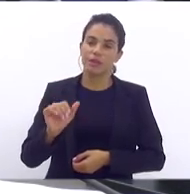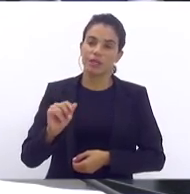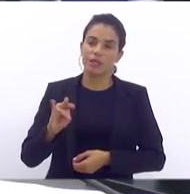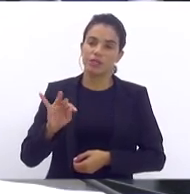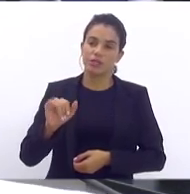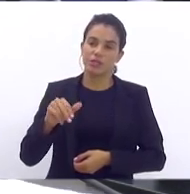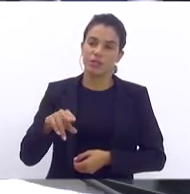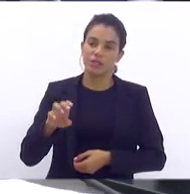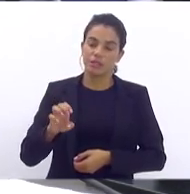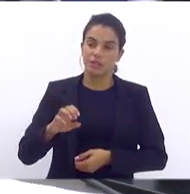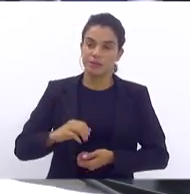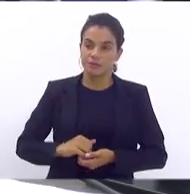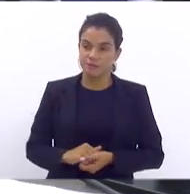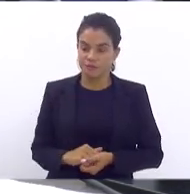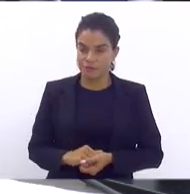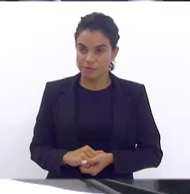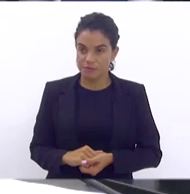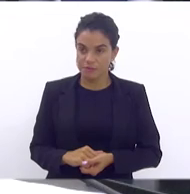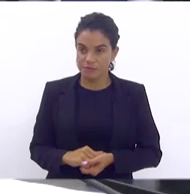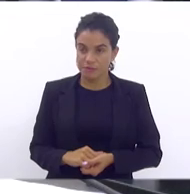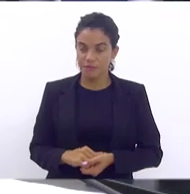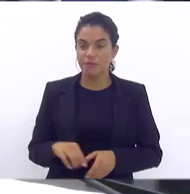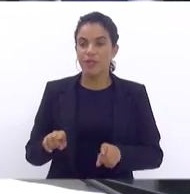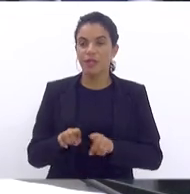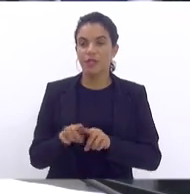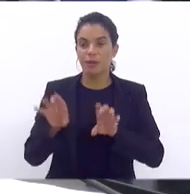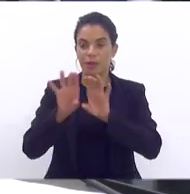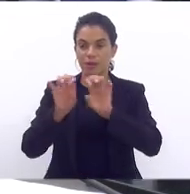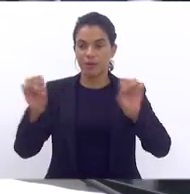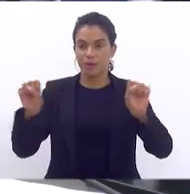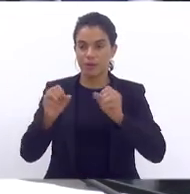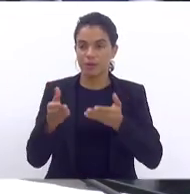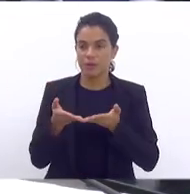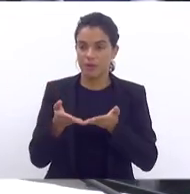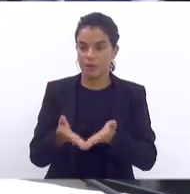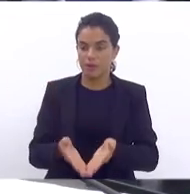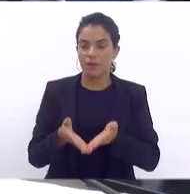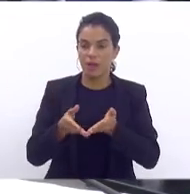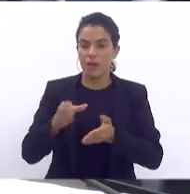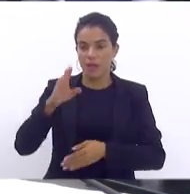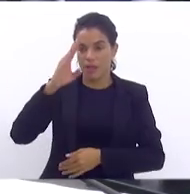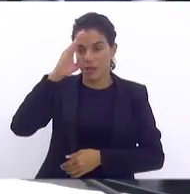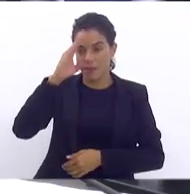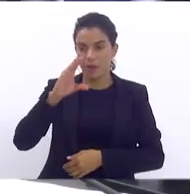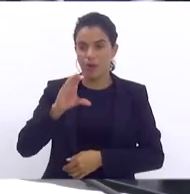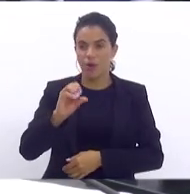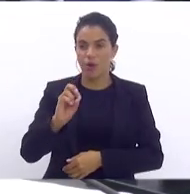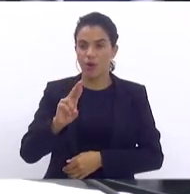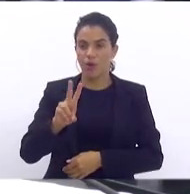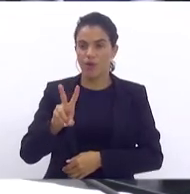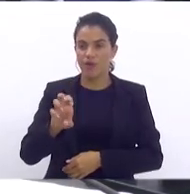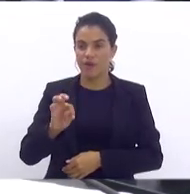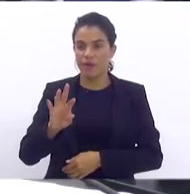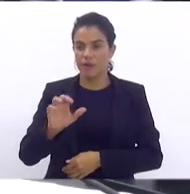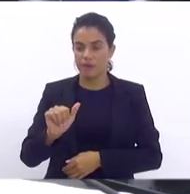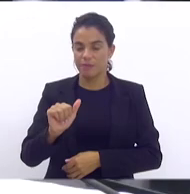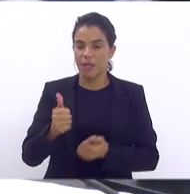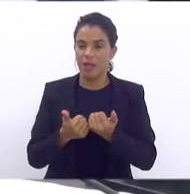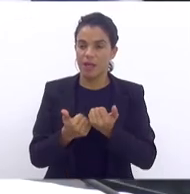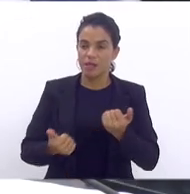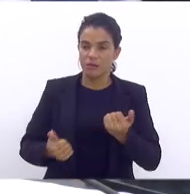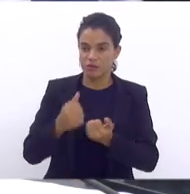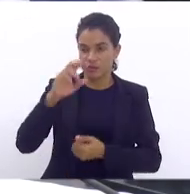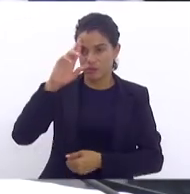assessoria jurídica. E do Tribunal Marítimo, capitão de corveta Jones de Souza Silva, assessor-chefe